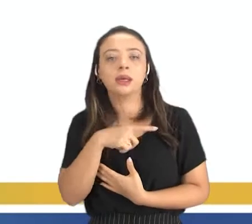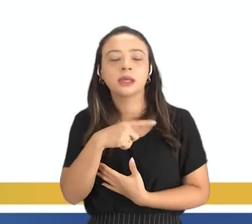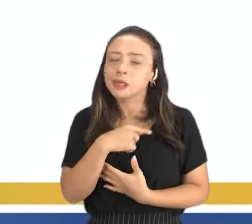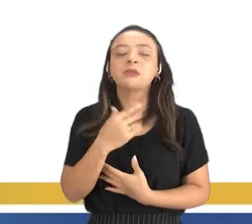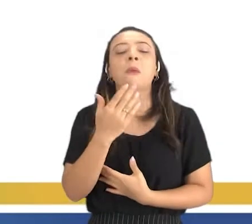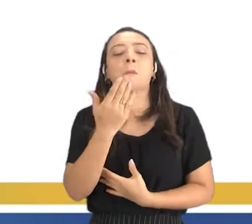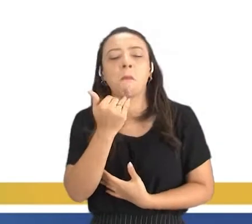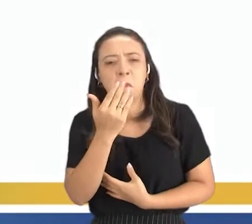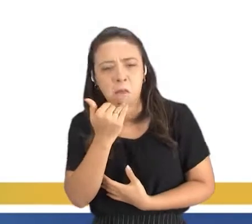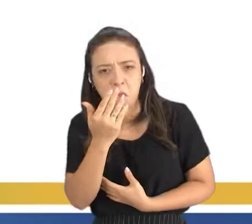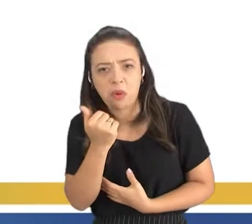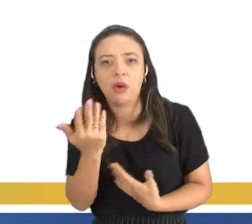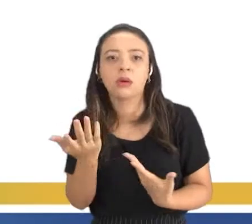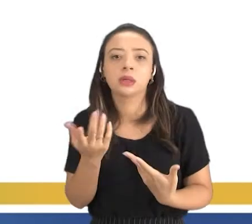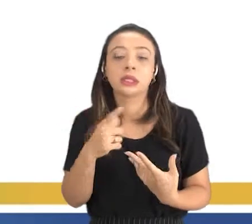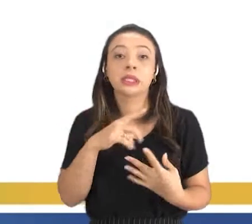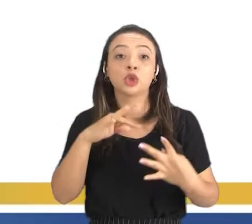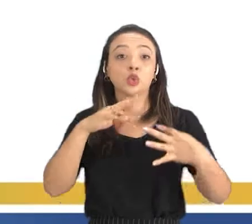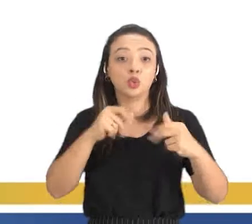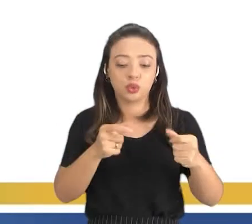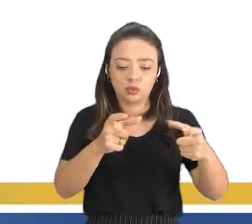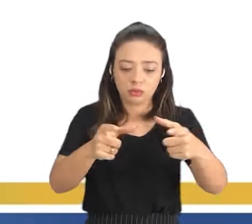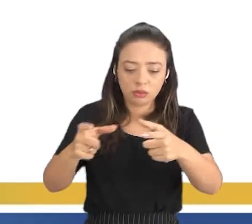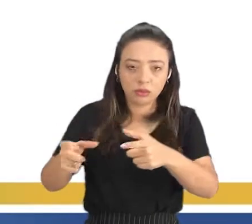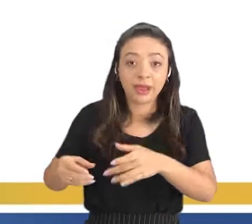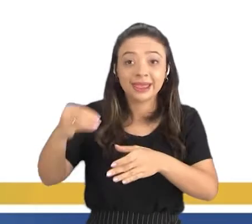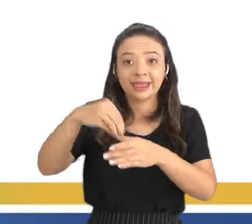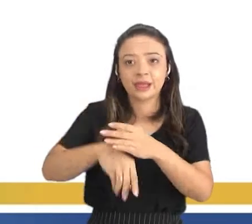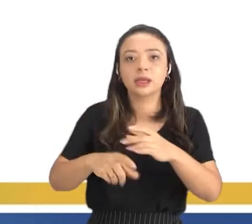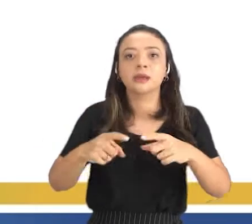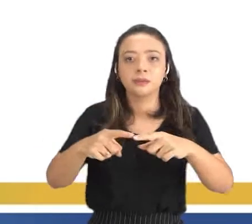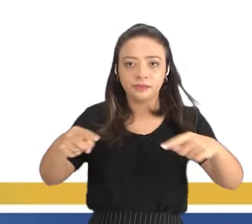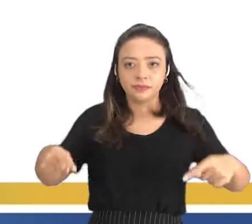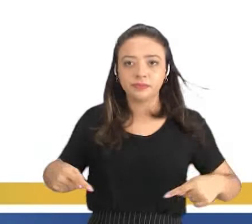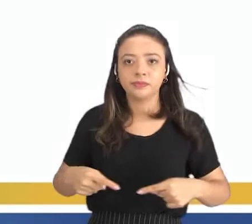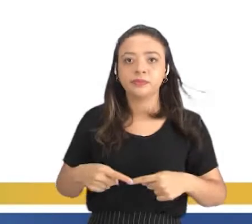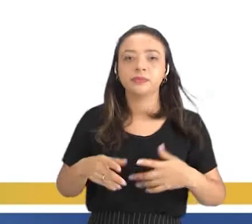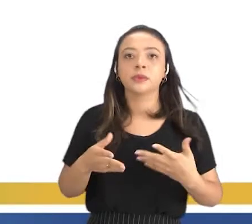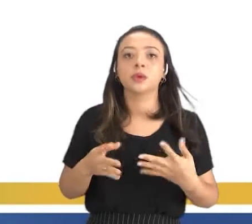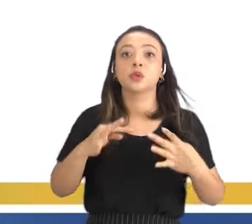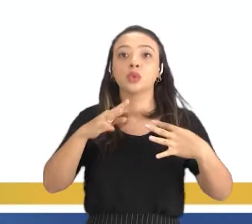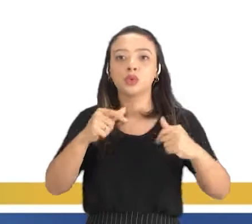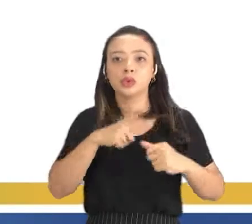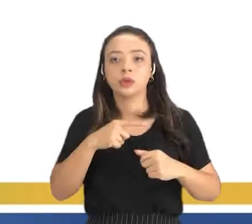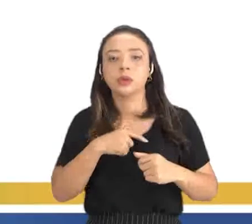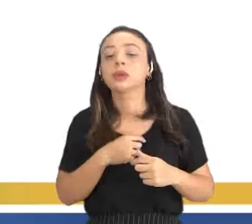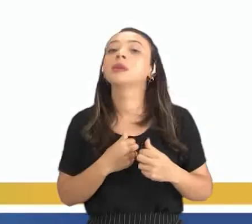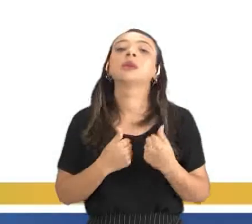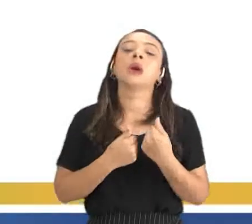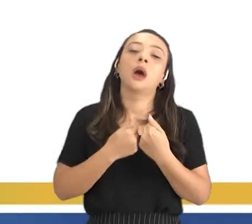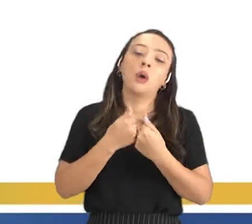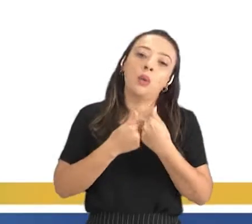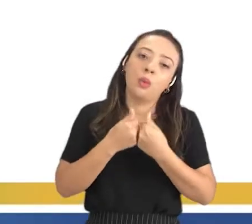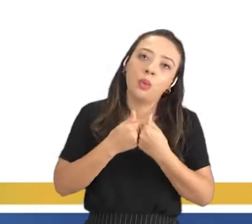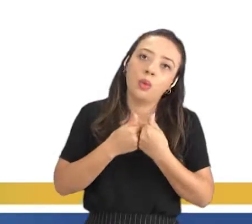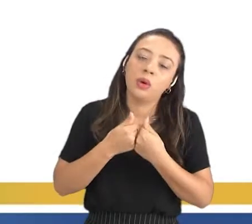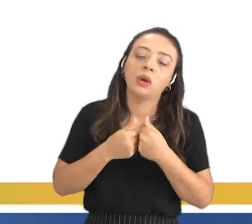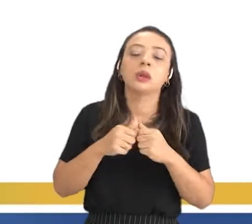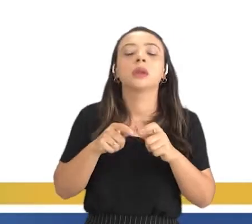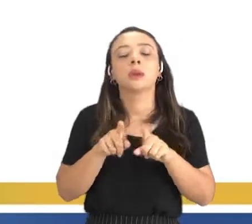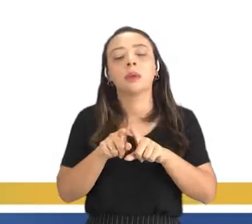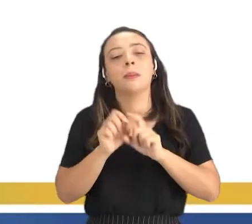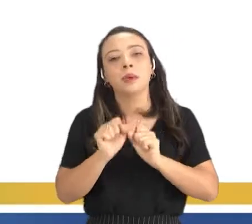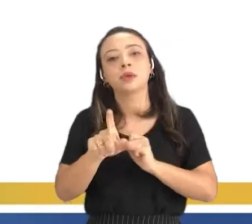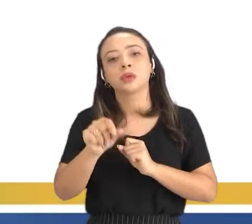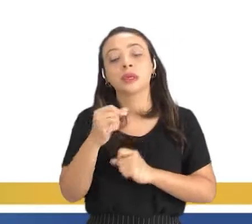farta e com todos os acompanhamentos já dentro do prato. Todos os pratos possuem arroz e o cliente ele pode escolher uma combinação